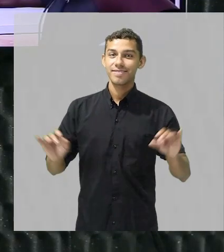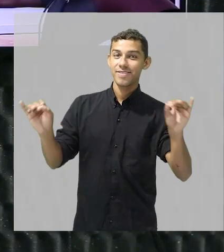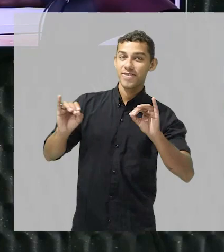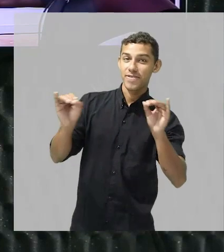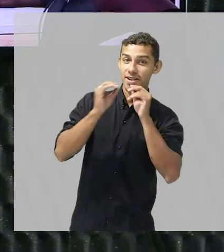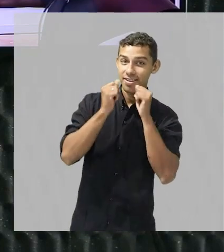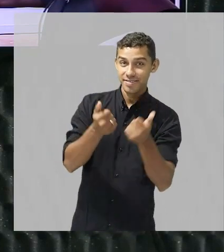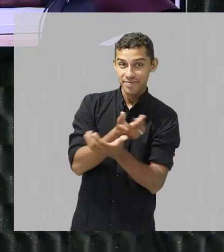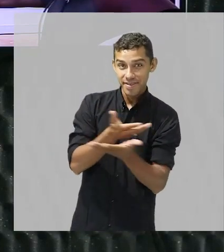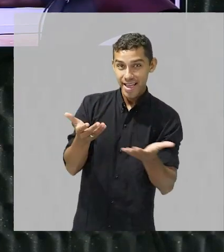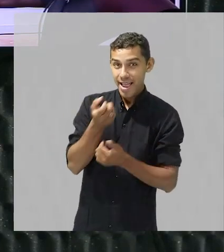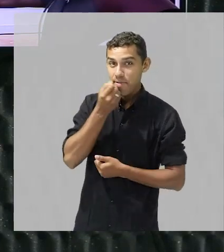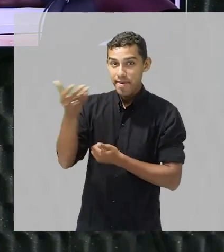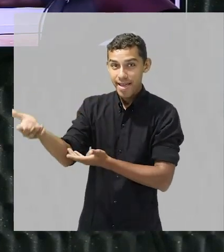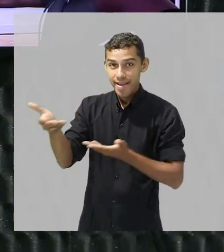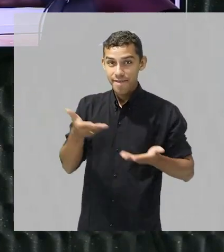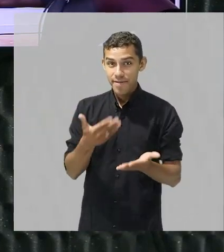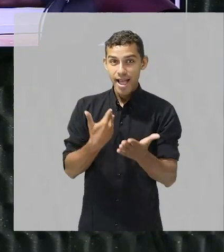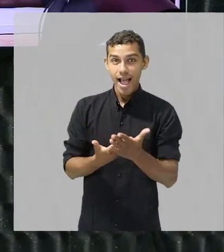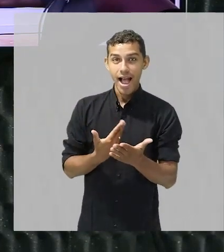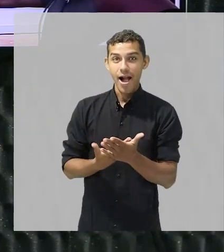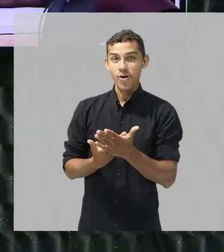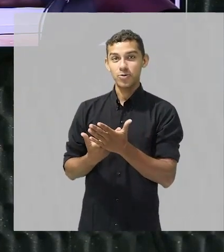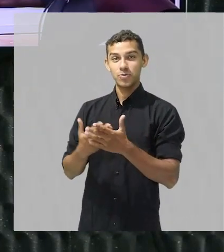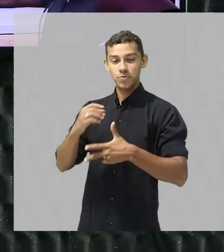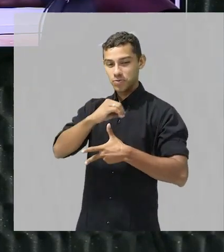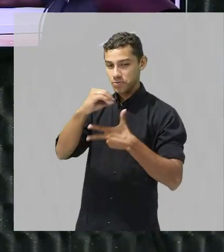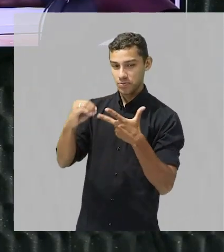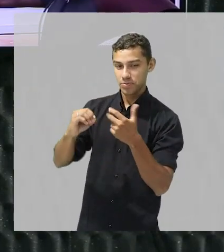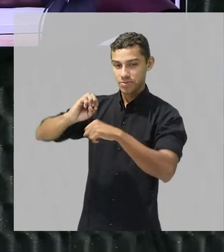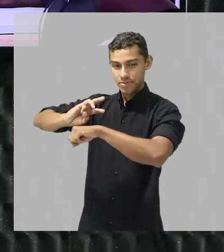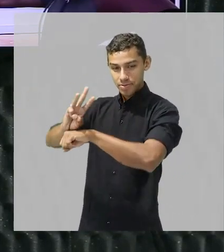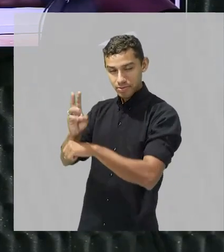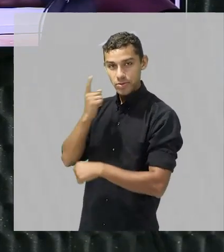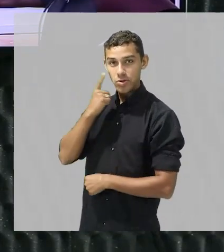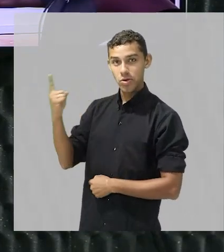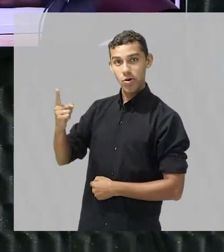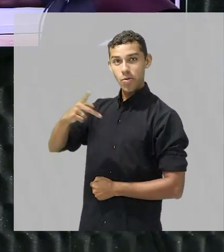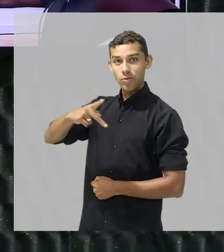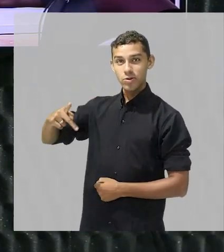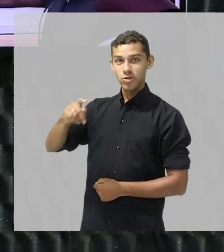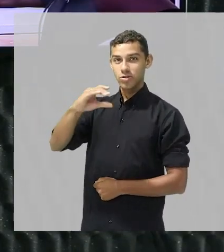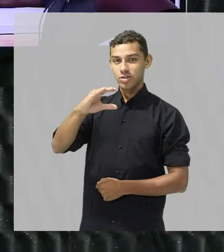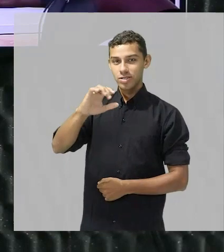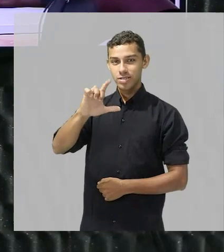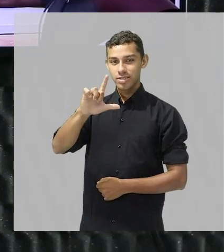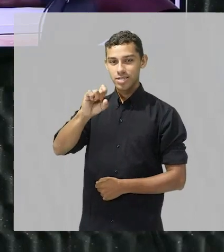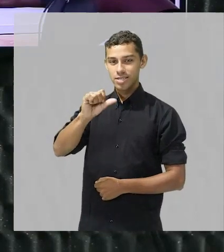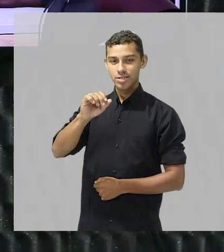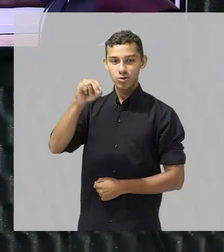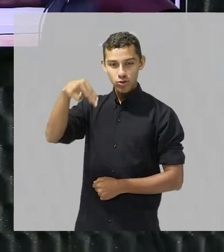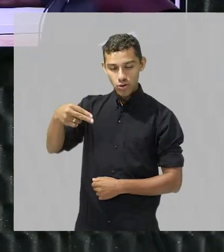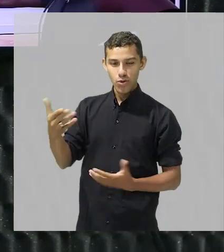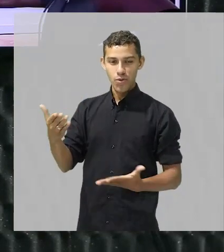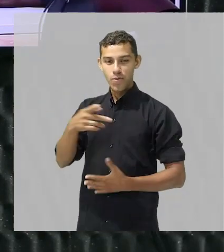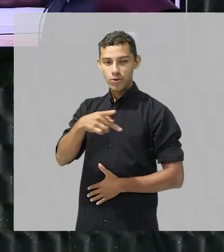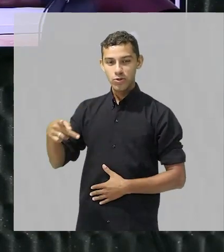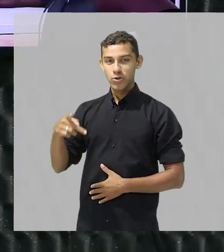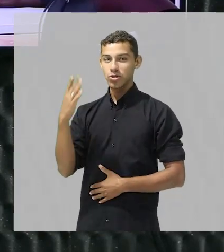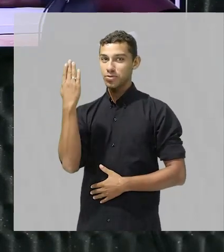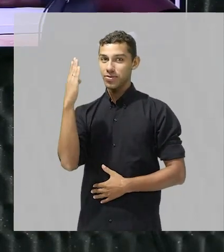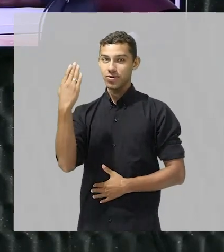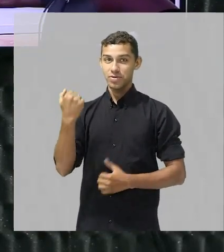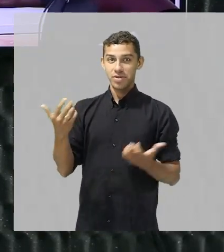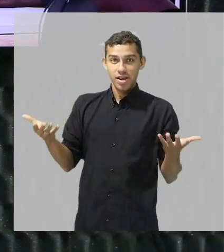Fala pessoal, sejam bem-vindos a mais uma aula do preparatório do Paz-UEMA Enem. Eu sou o professor Celso Almeida, seu professor de Biologia. E essa aqui é